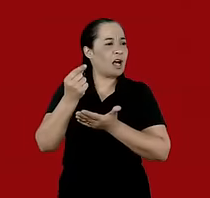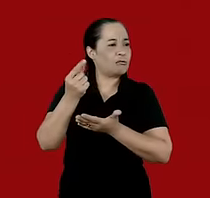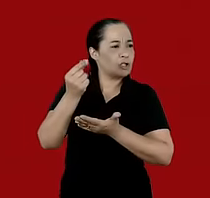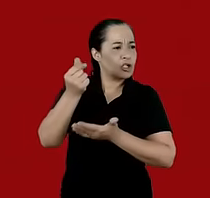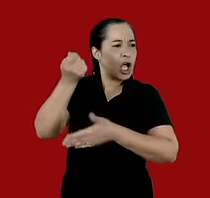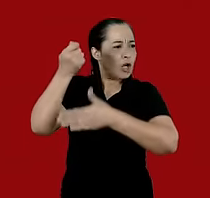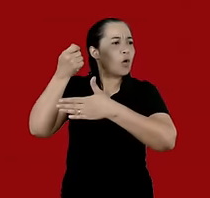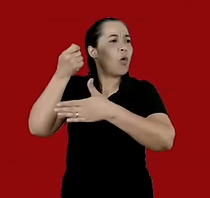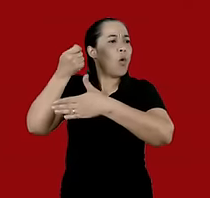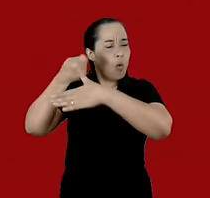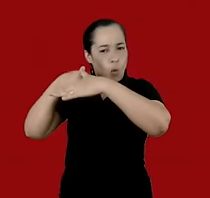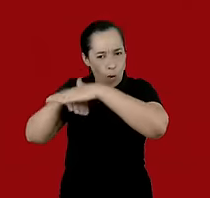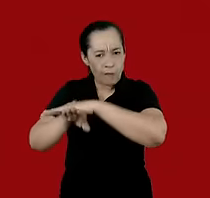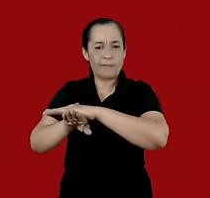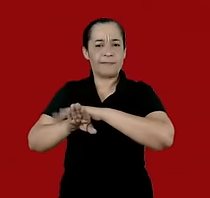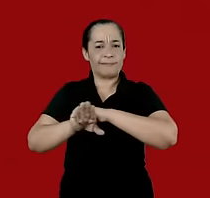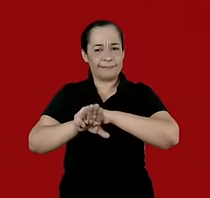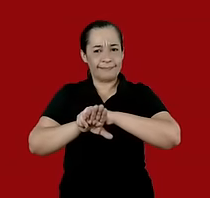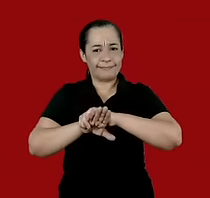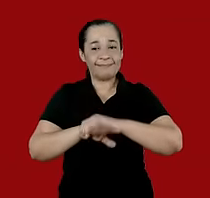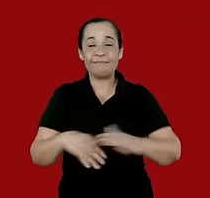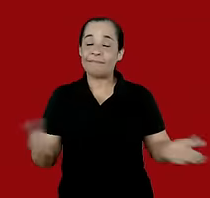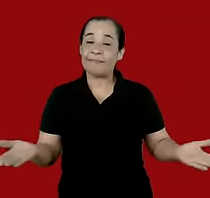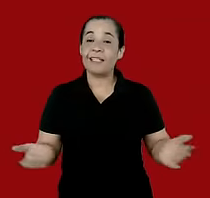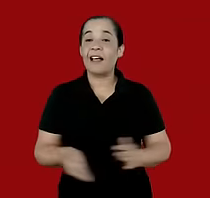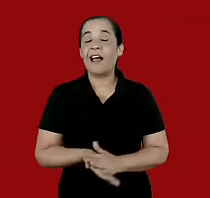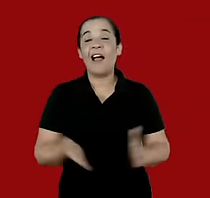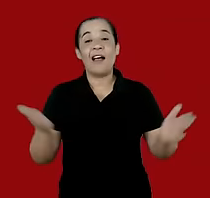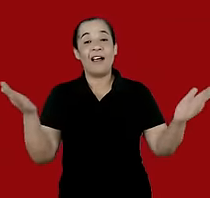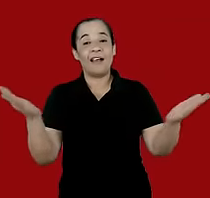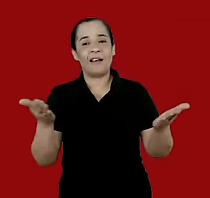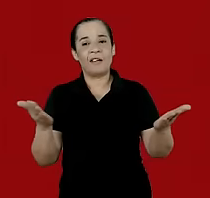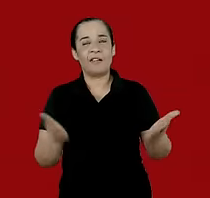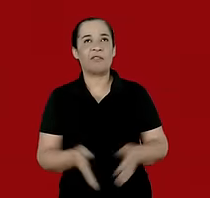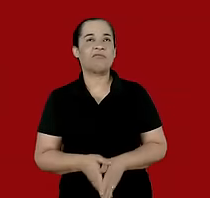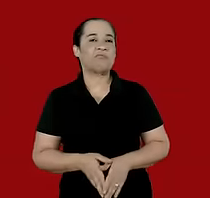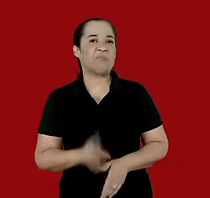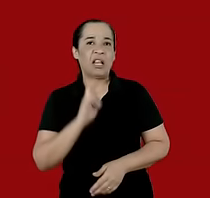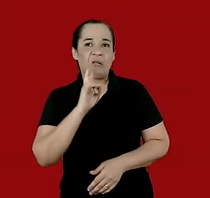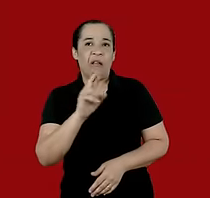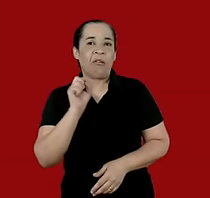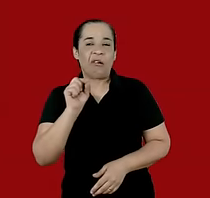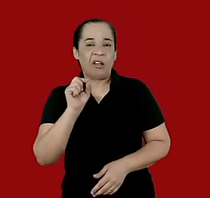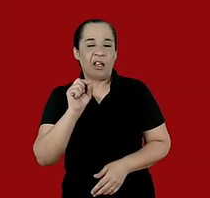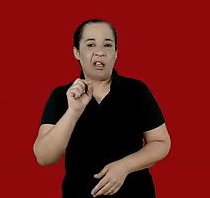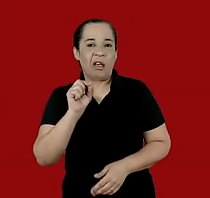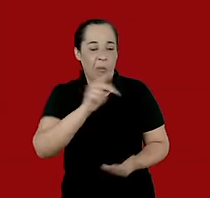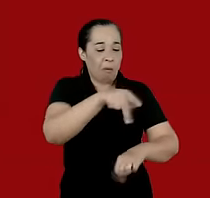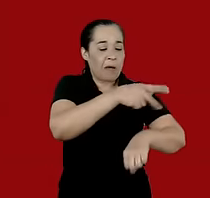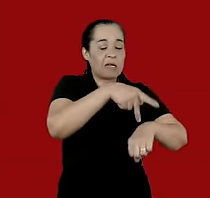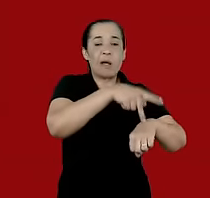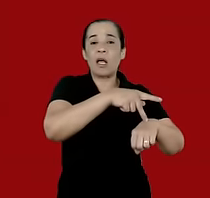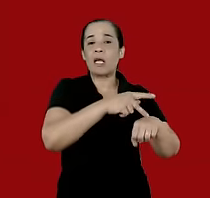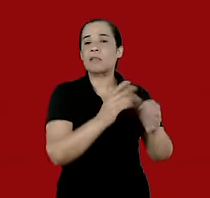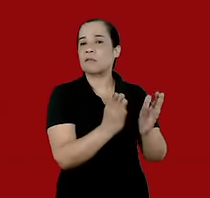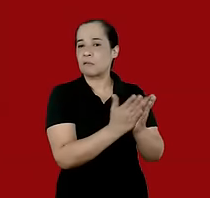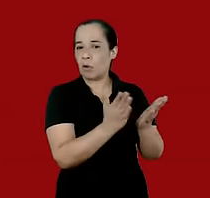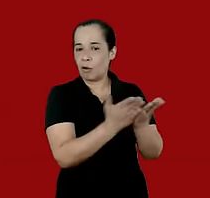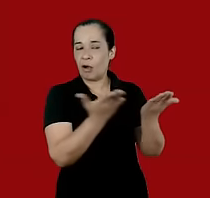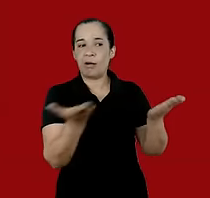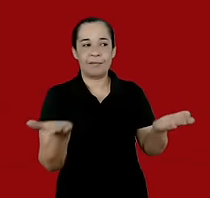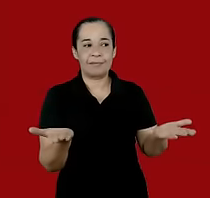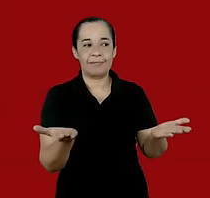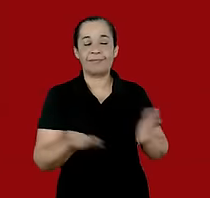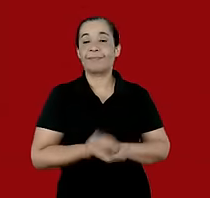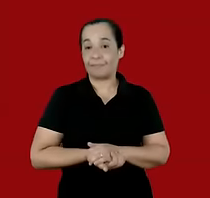caixa e aí a gente finalmente tenta falar assim qual é o efeito para para mercados emergentes sobre isso né então a gente vê aqui por exemplo nesse gráfico